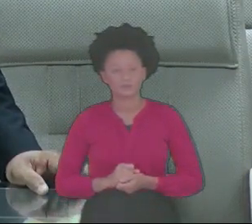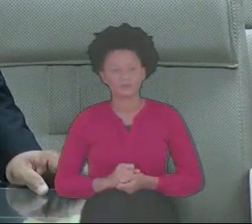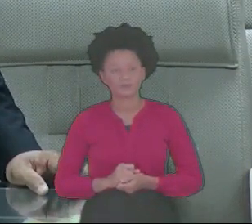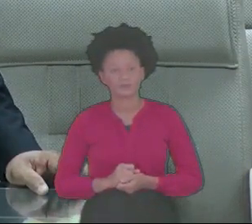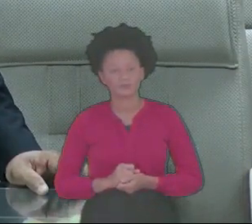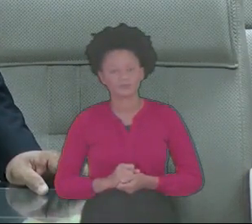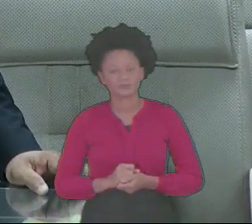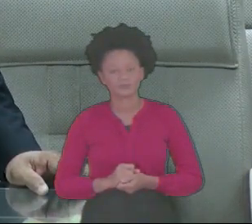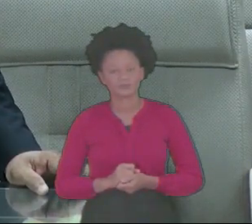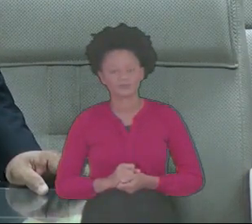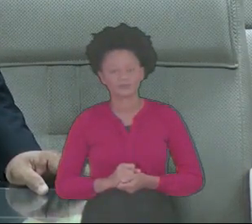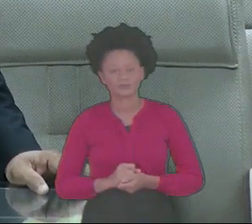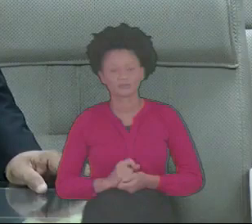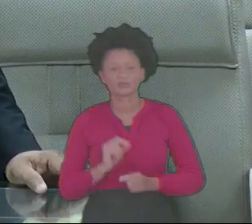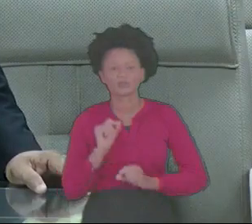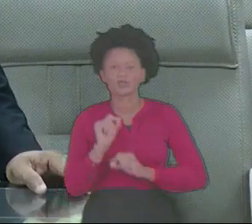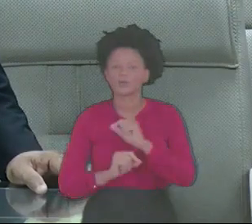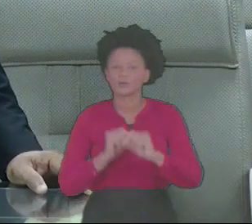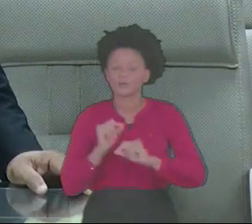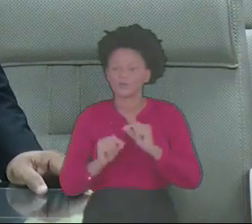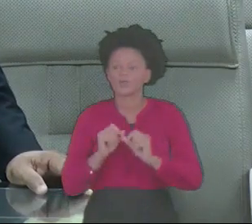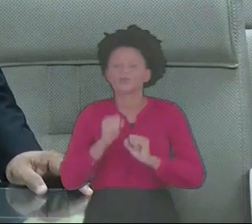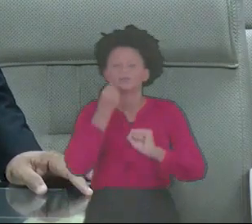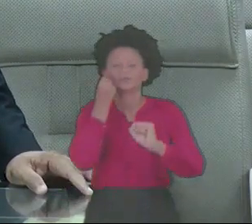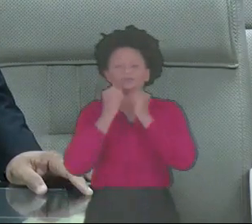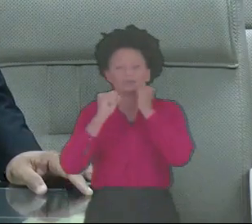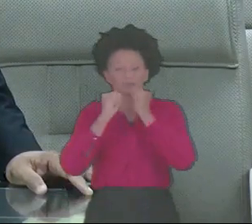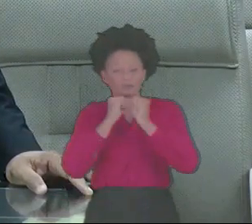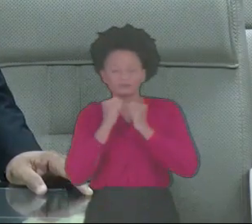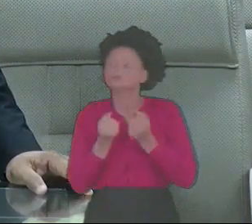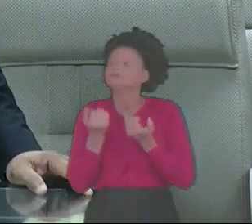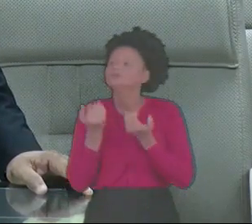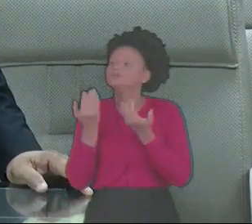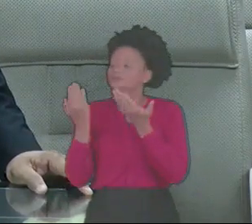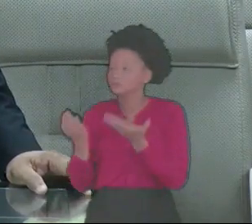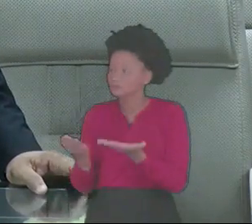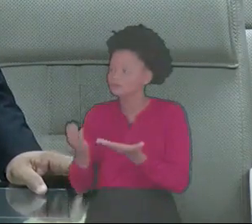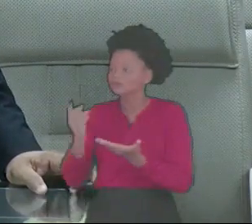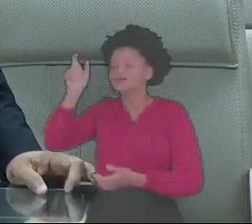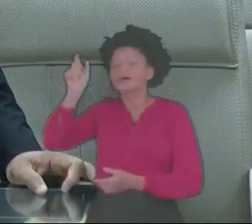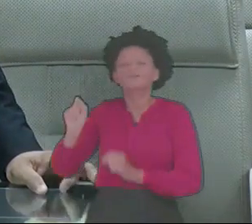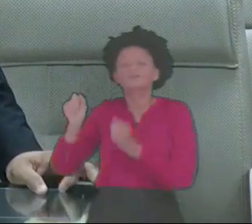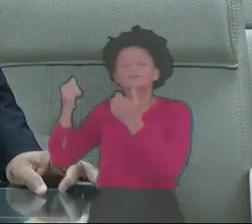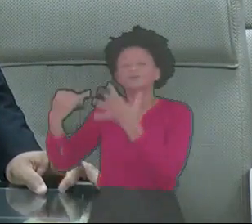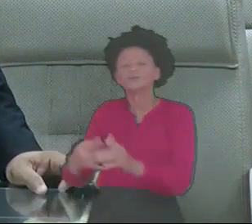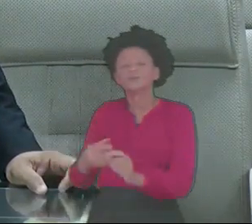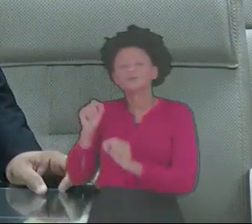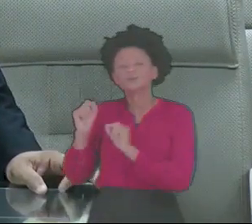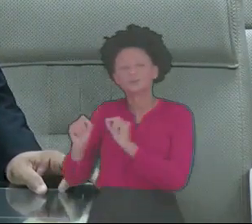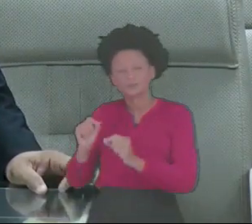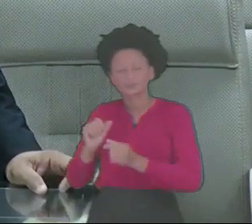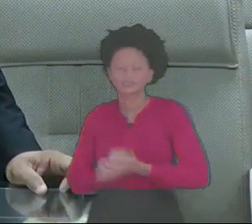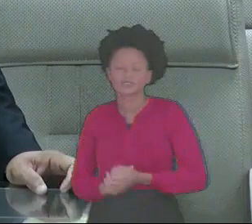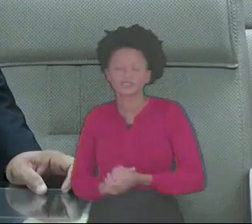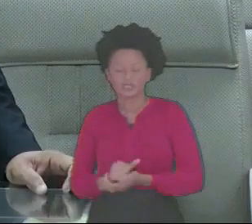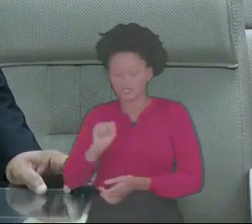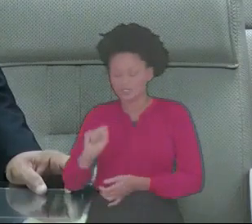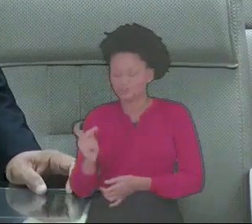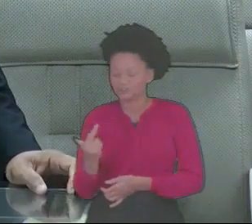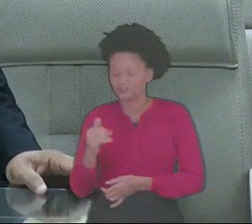E é aquele só um motivo judeus chamam de she-ra malote O cântico